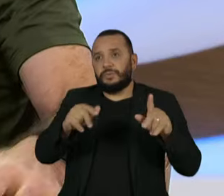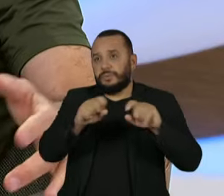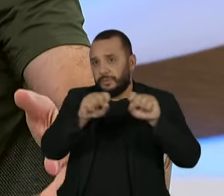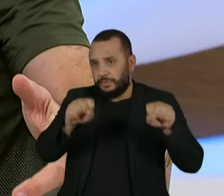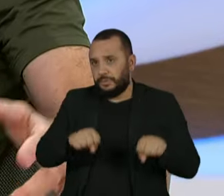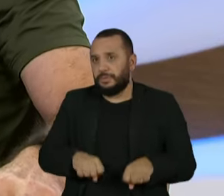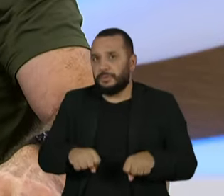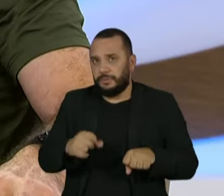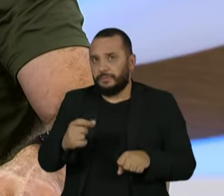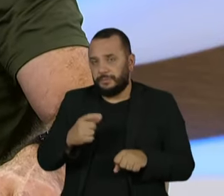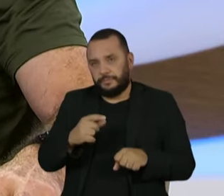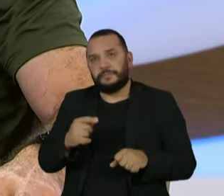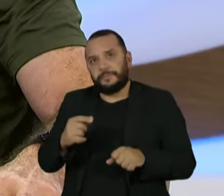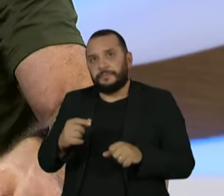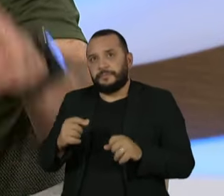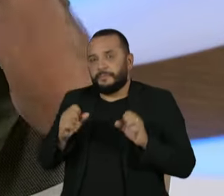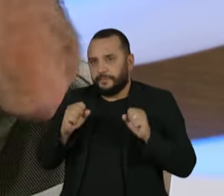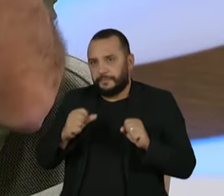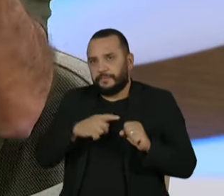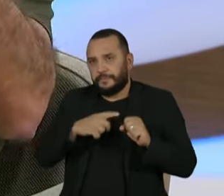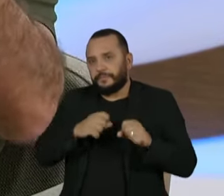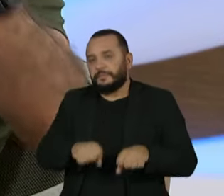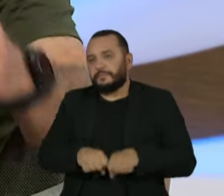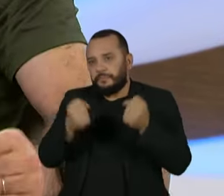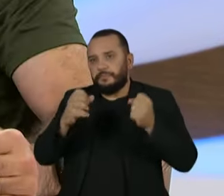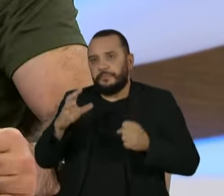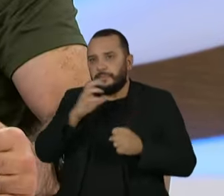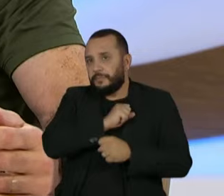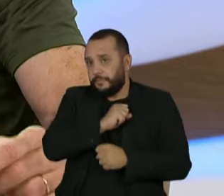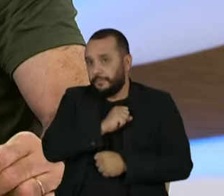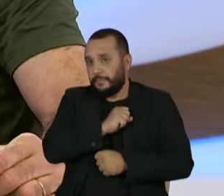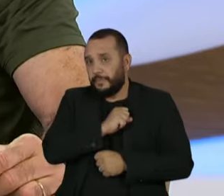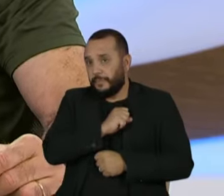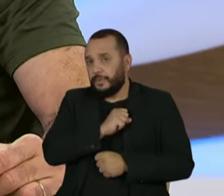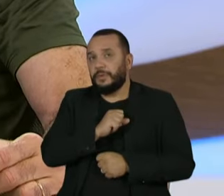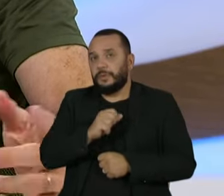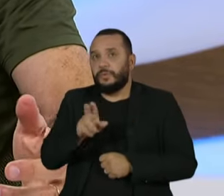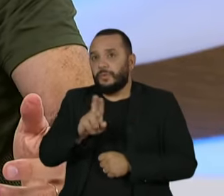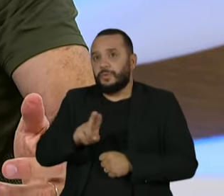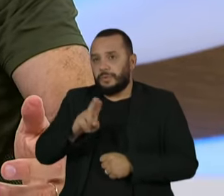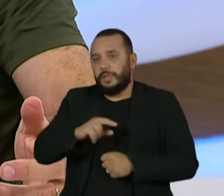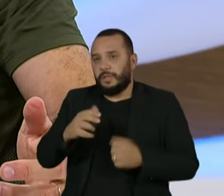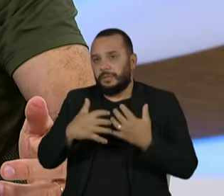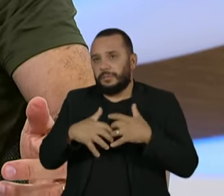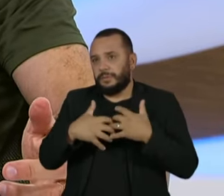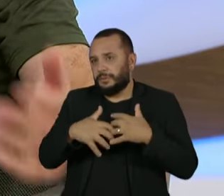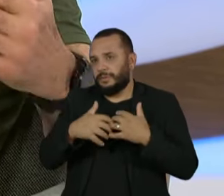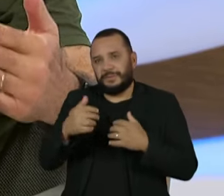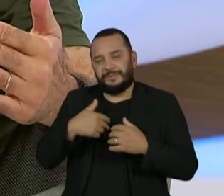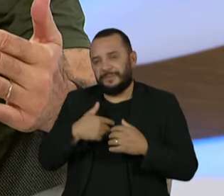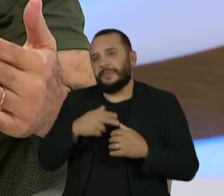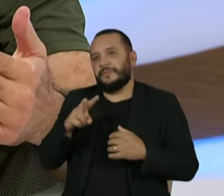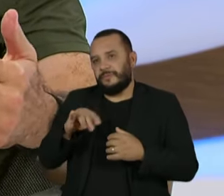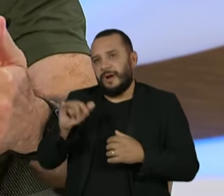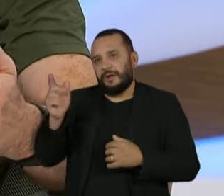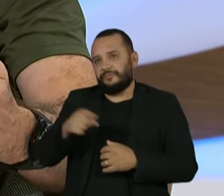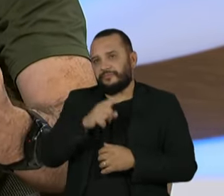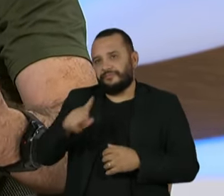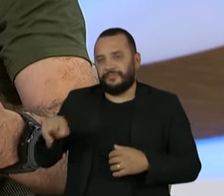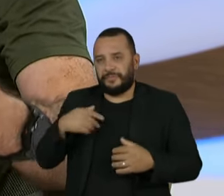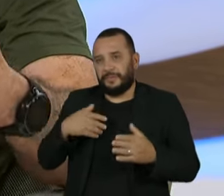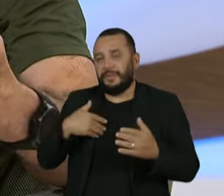baseados em criptografia que pode ser quebrada assim por computação quântica deixam de valer a boa notícia